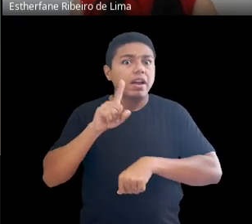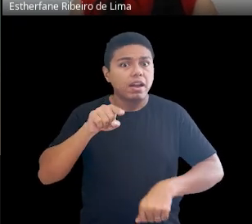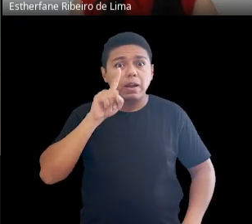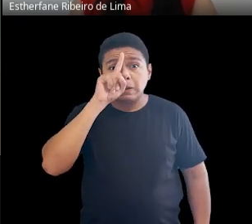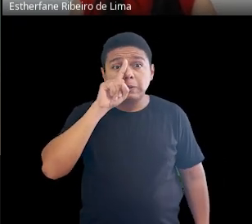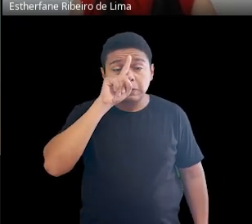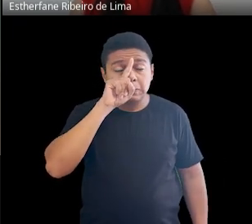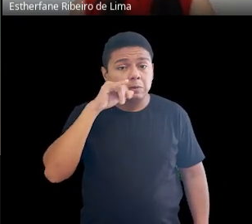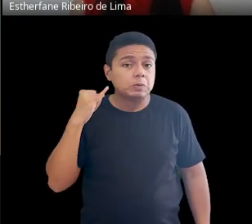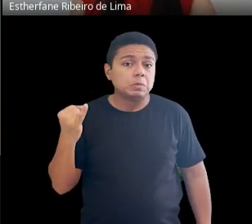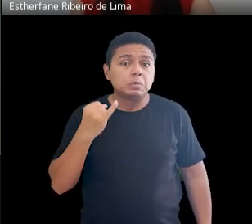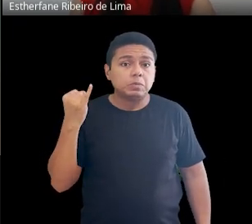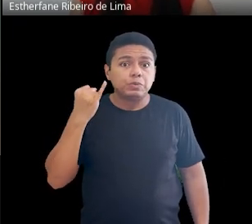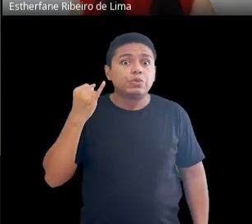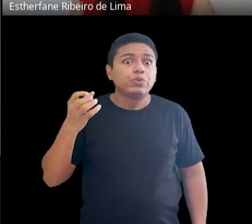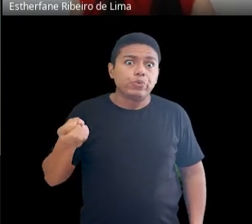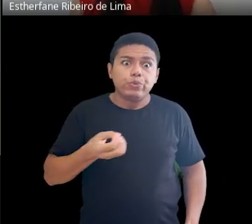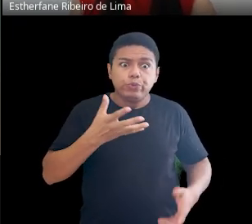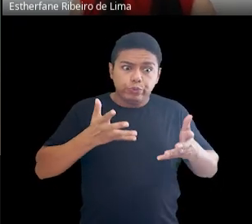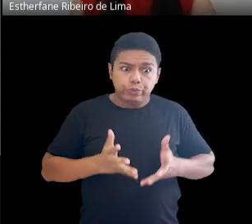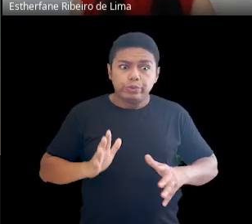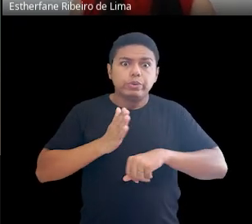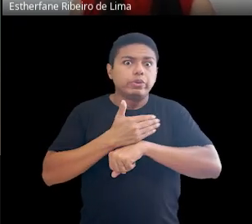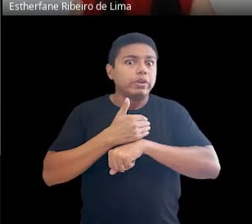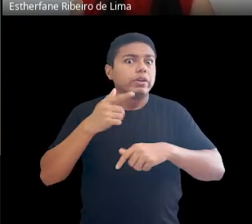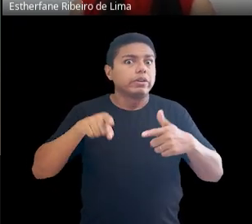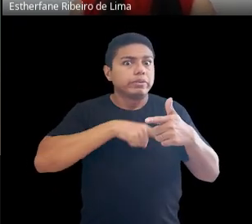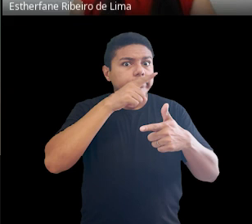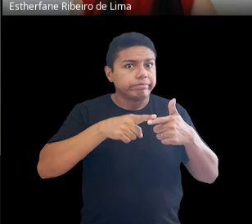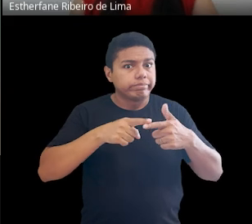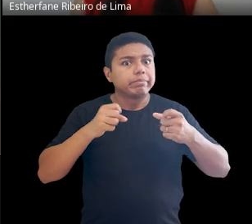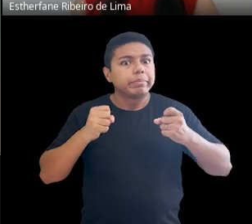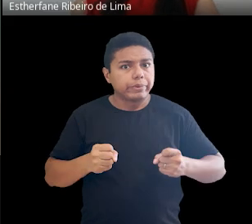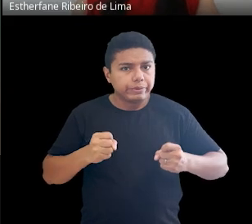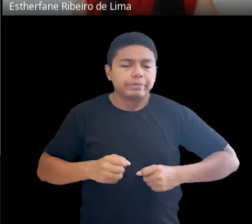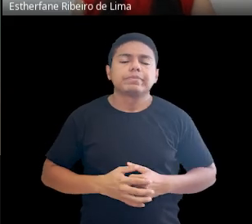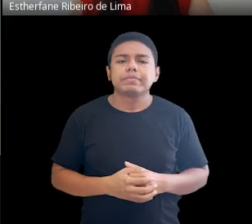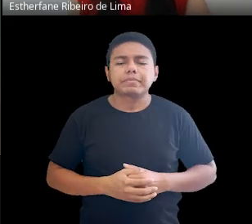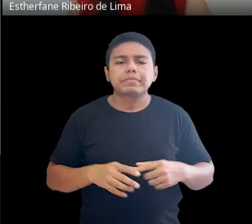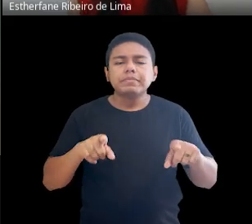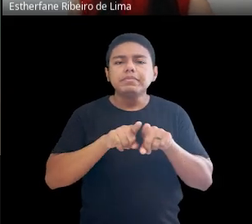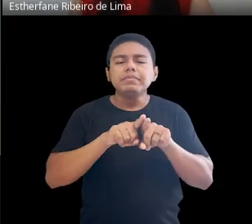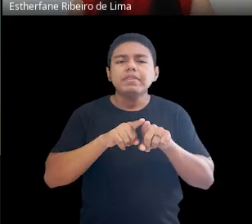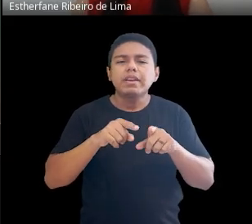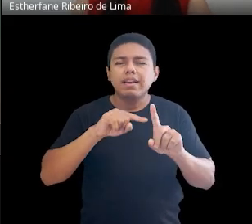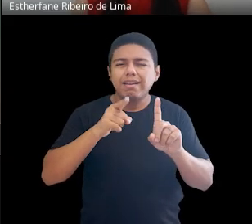risco muito importante para um novo trabalho de parto prematuro. E se teve pré-eclâmpsia na gestação